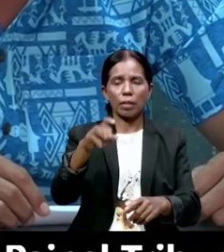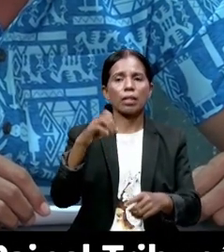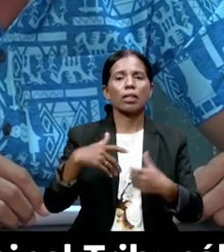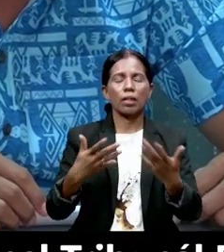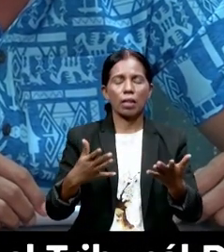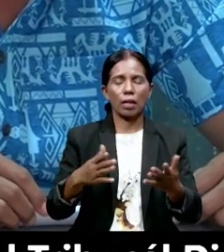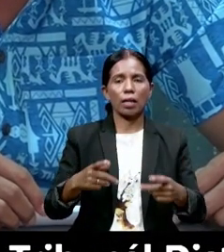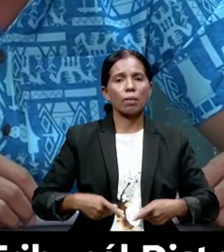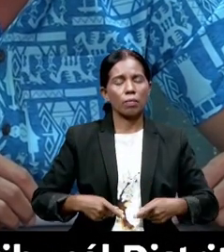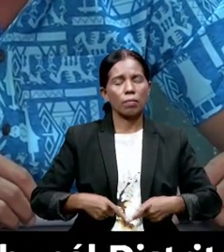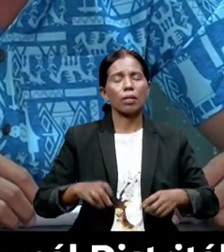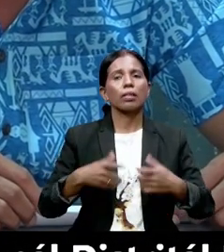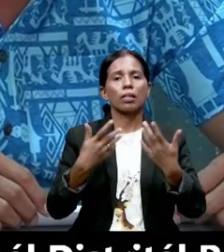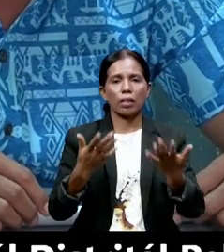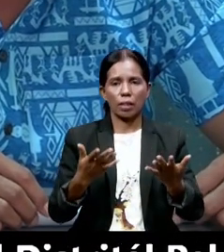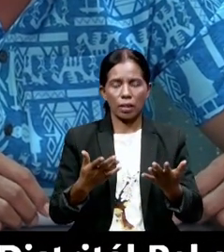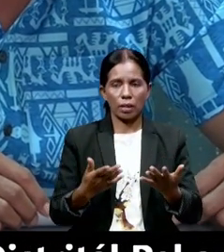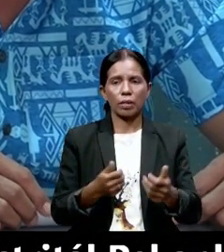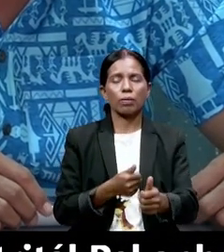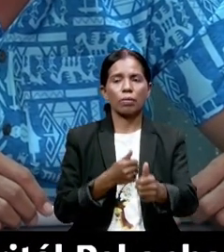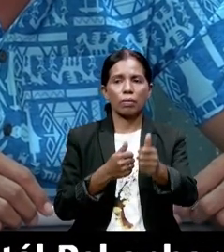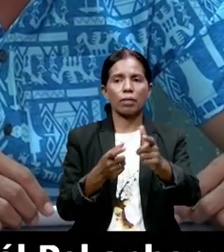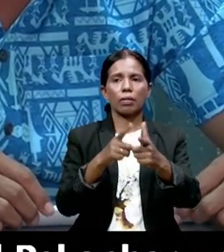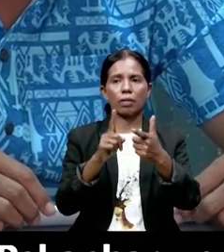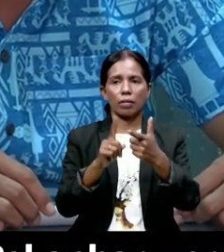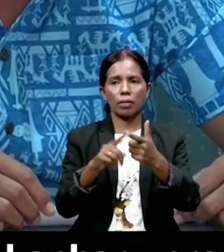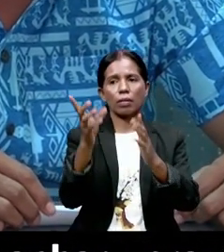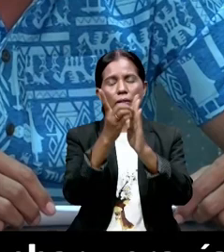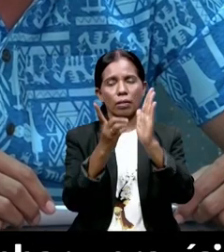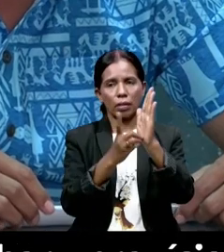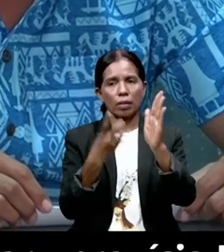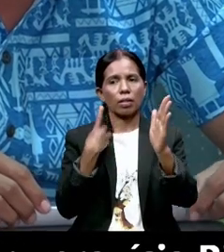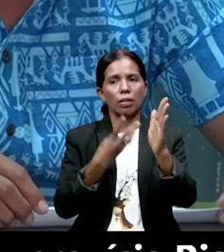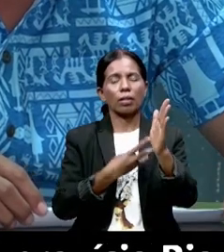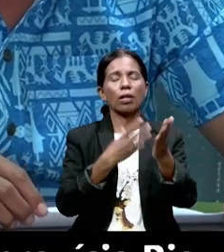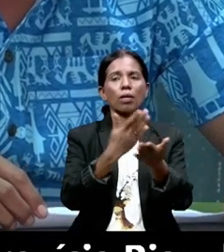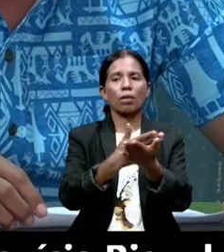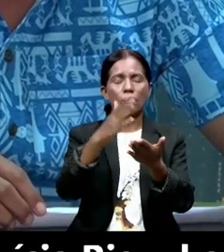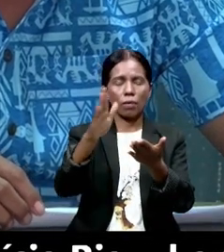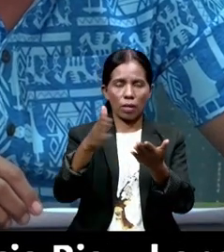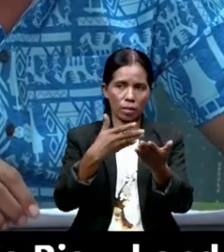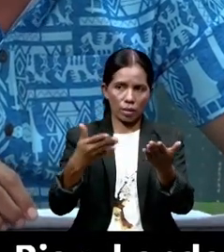Hira, baseia a Ida né? Depois baseia a dados e também compras sasa.